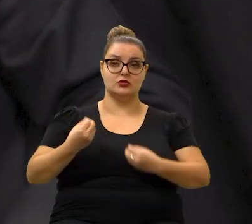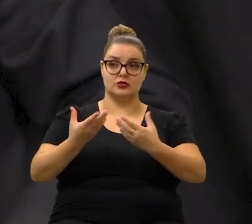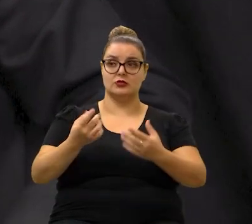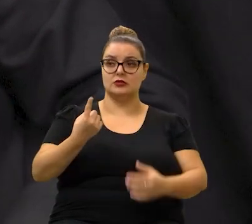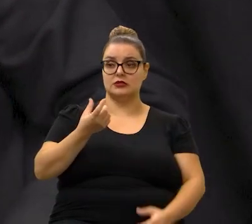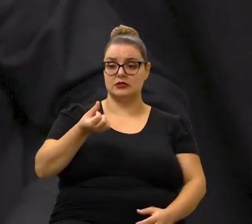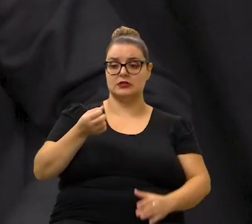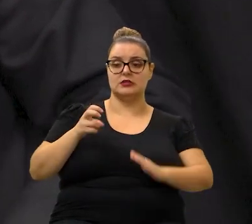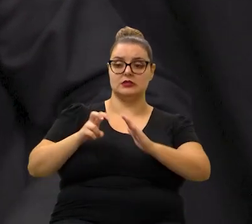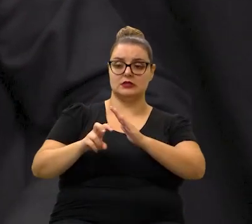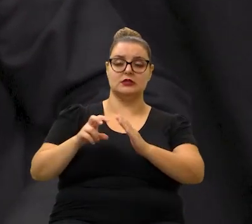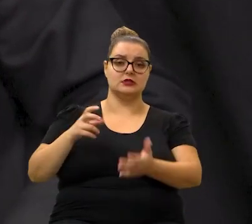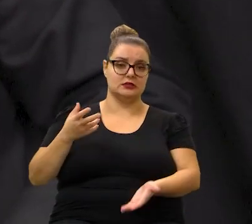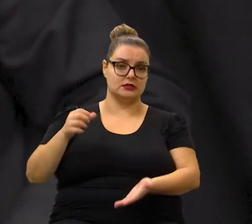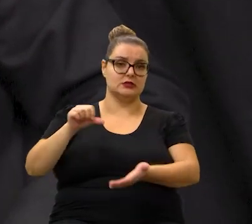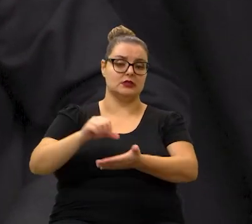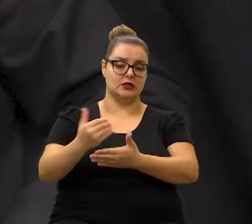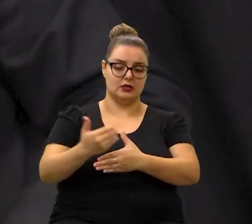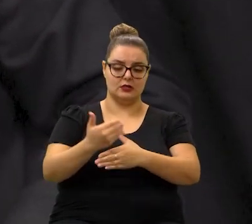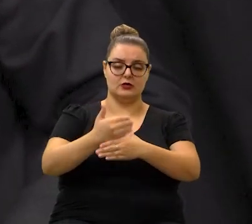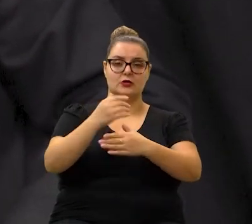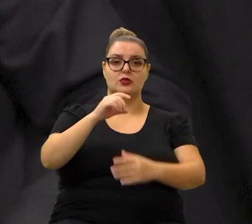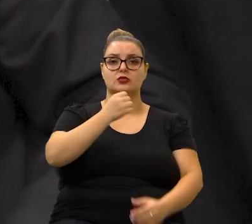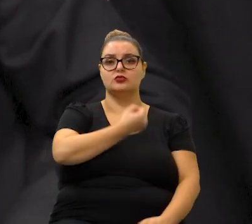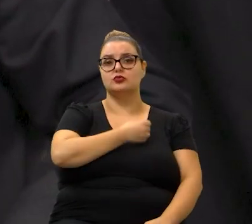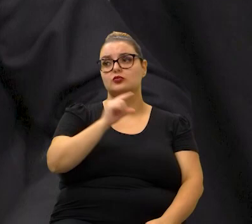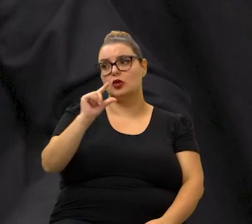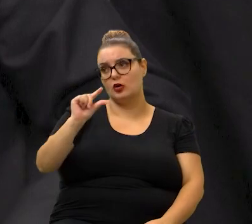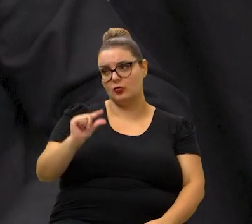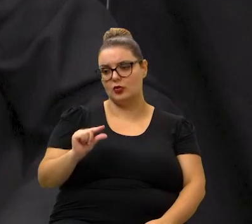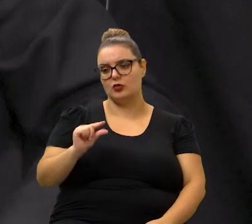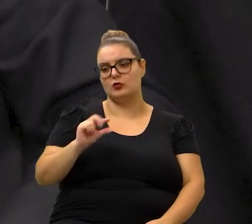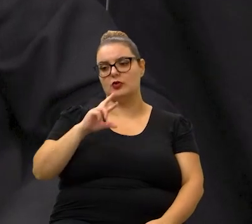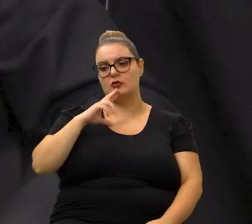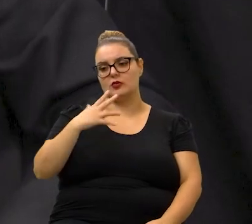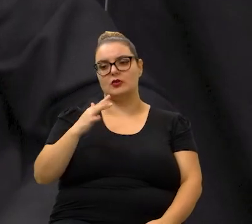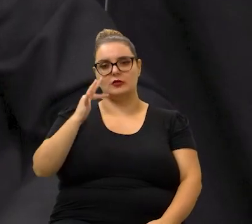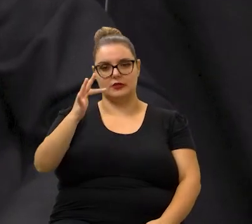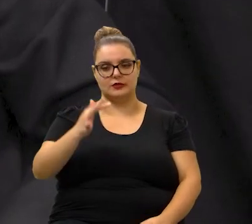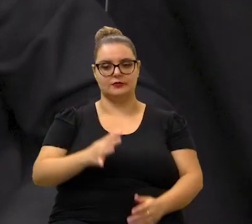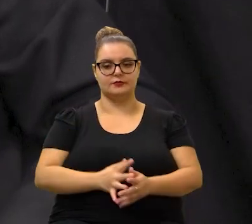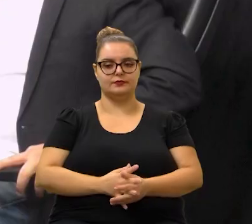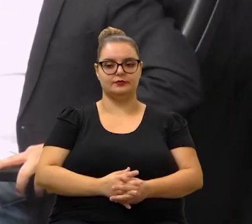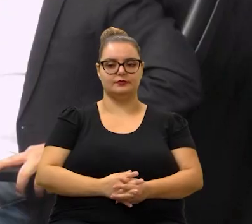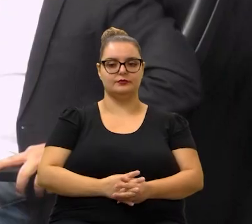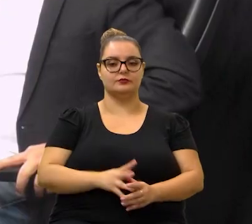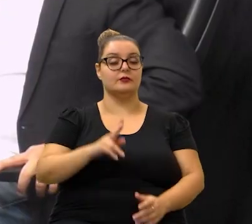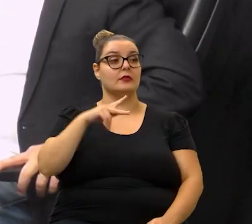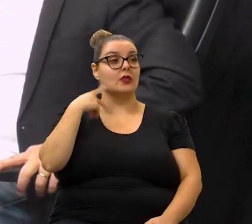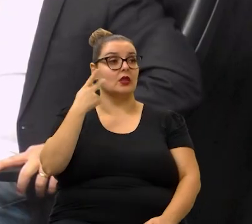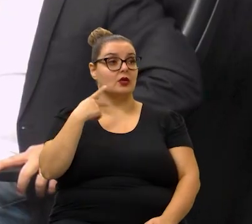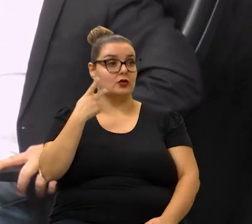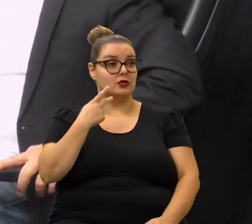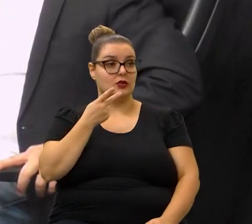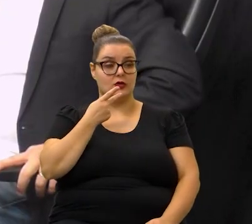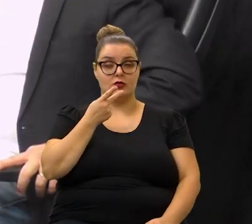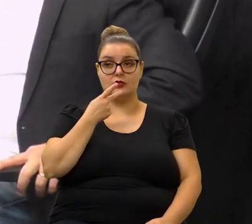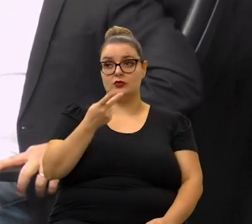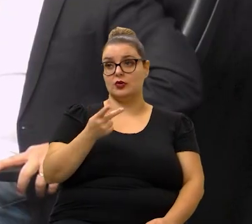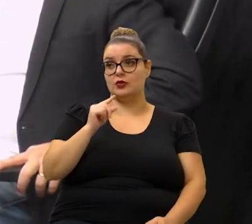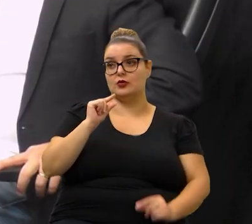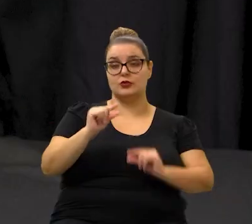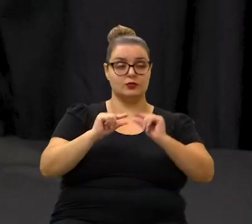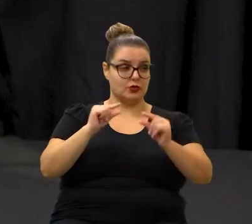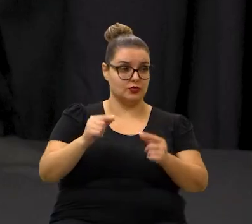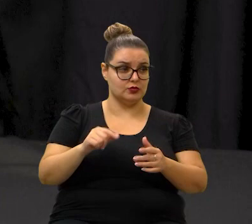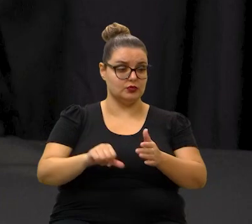creches praticamente fica um número muito baixo aí para estar resolvendo futuramente Vereador a gente falou um